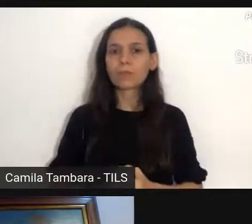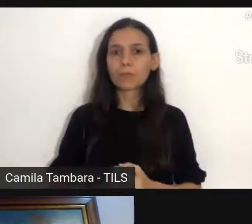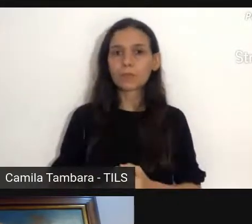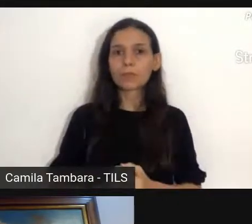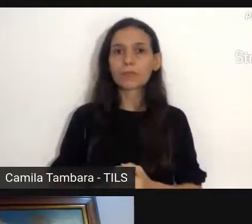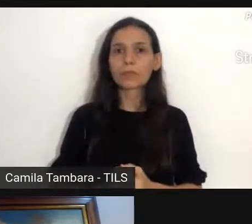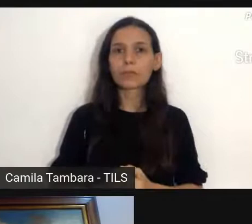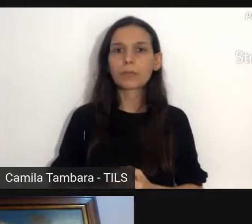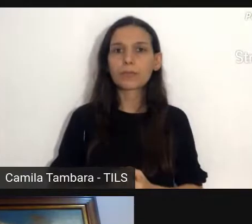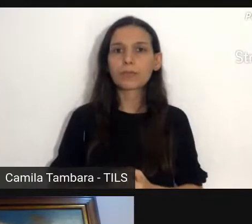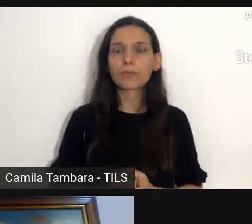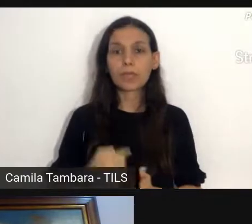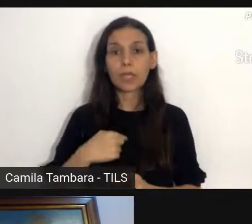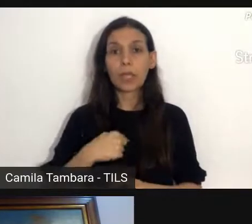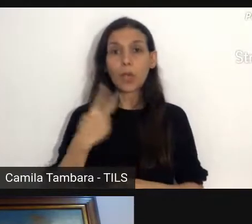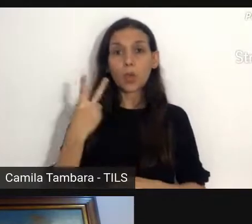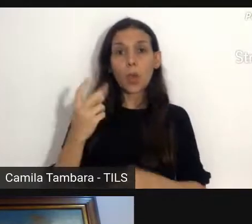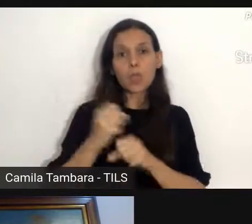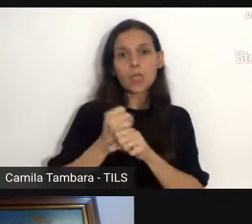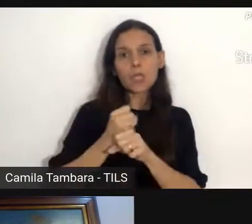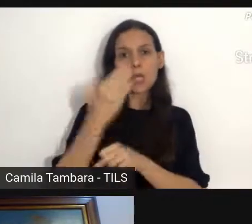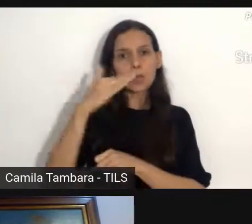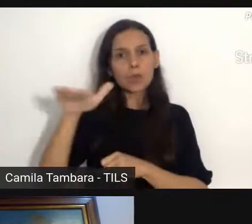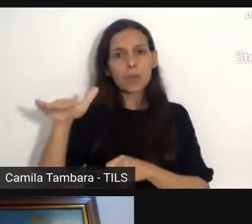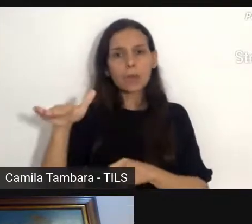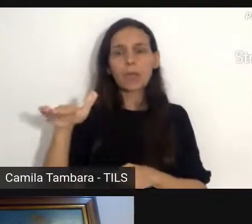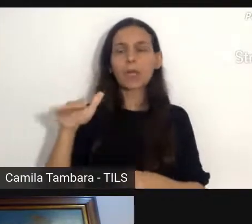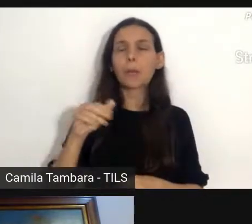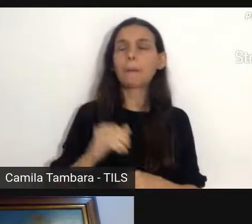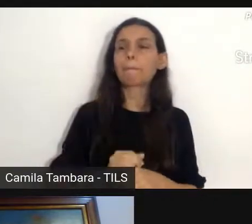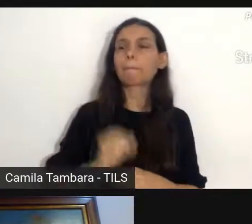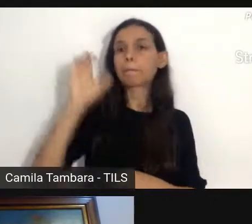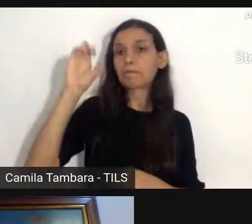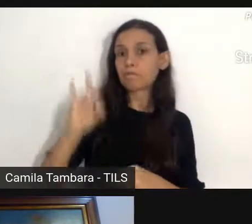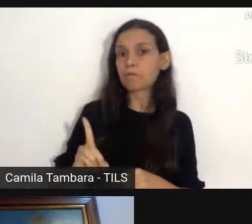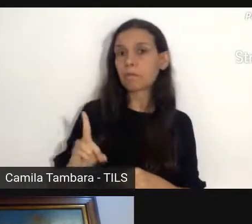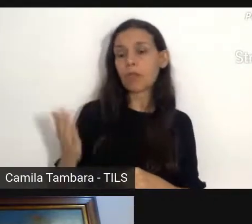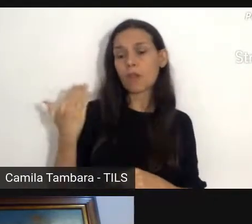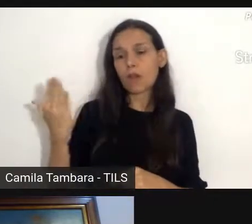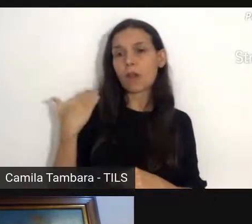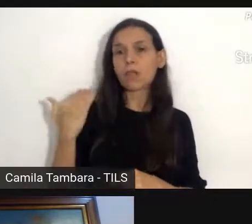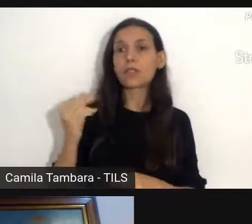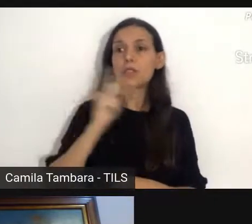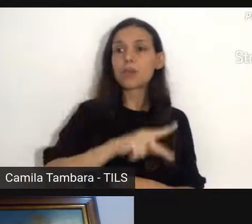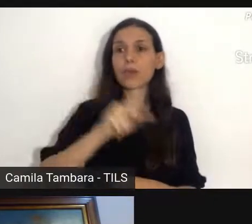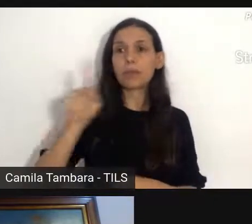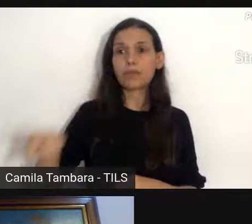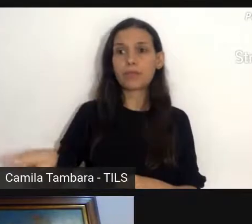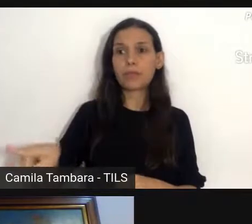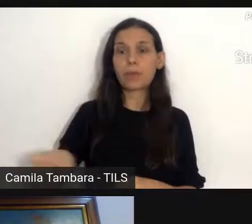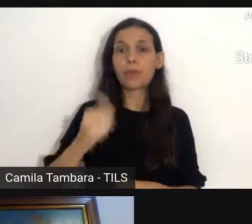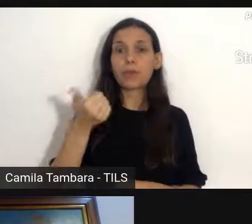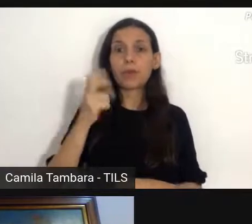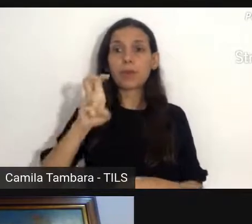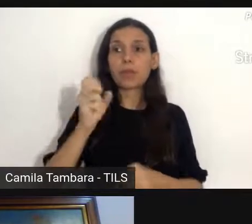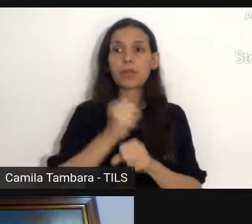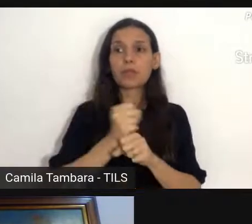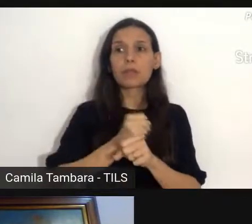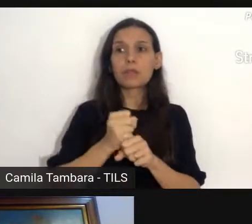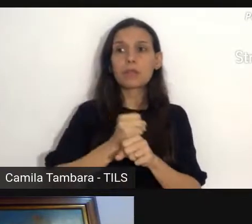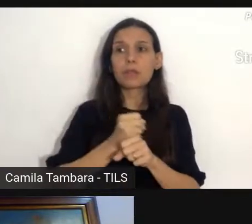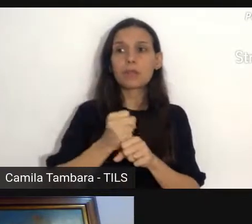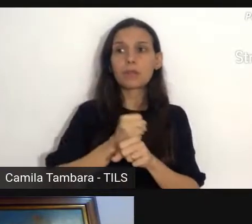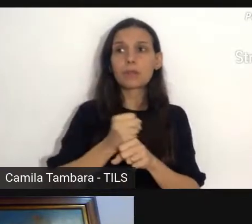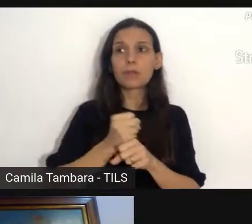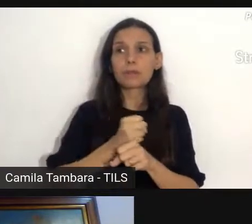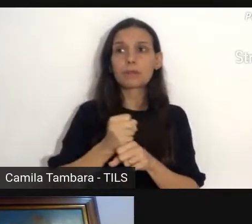Eu estou há 2 anos e meio na gestão, né? Estava em sala de aula há 15 anos, e